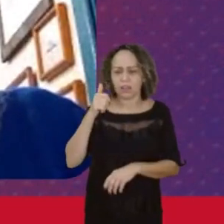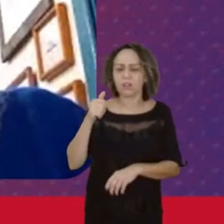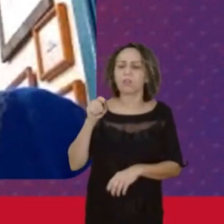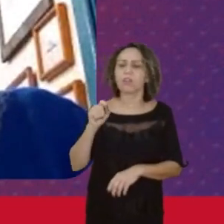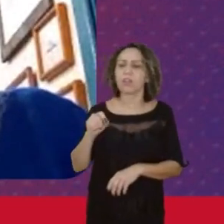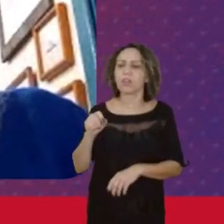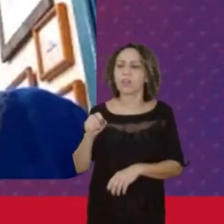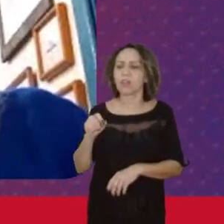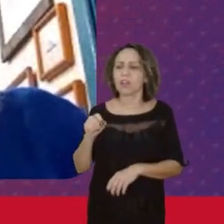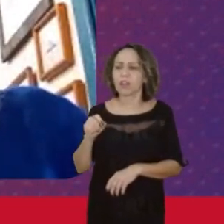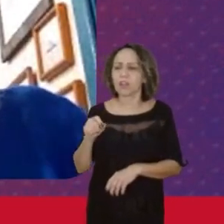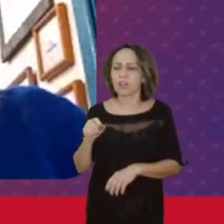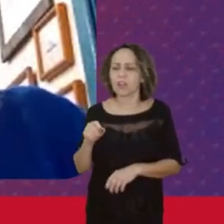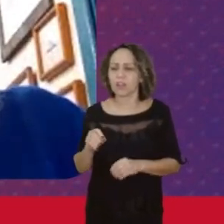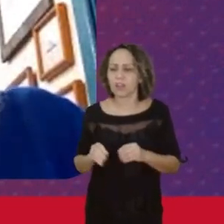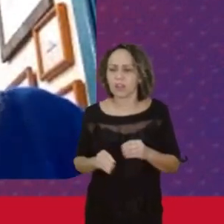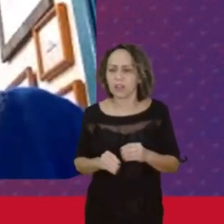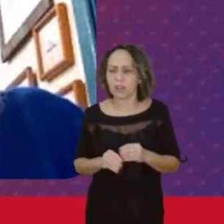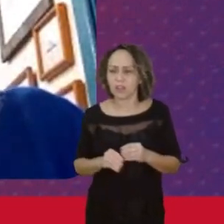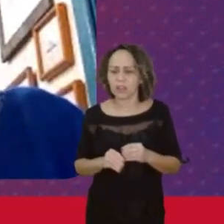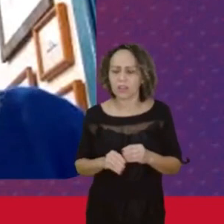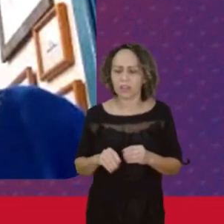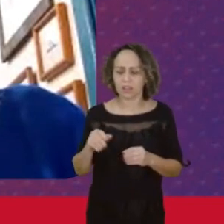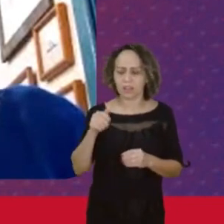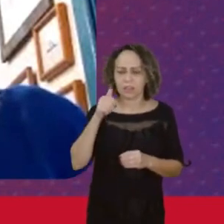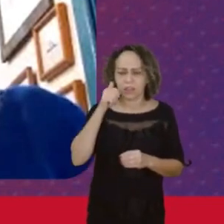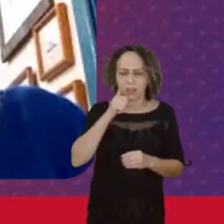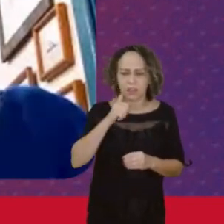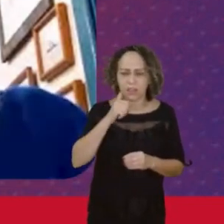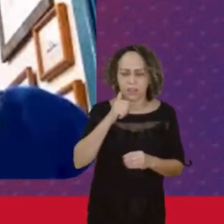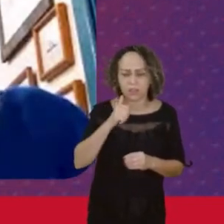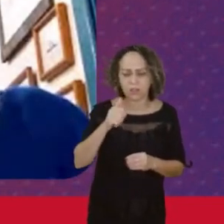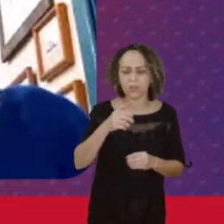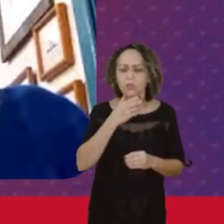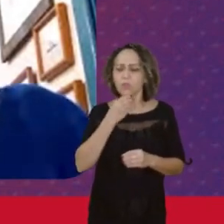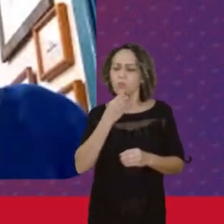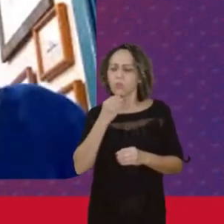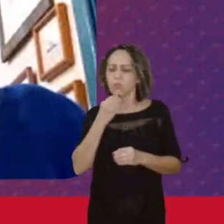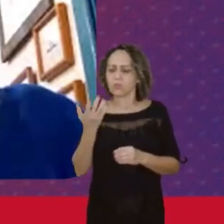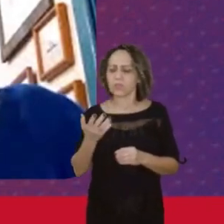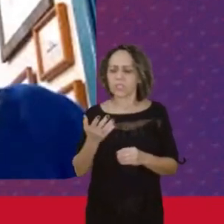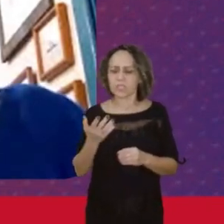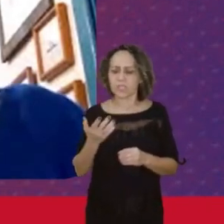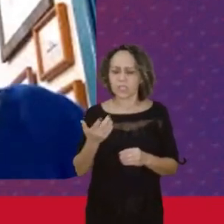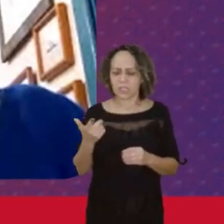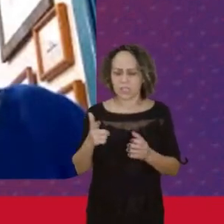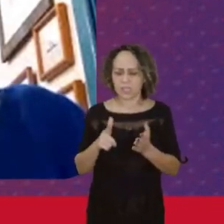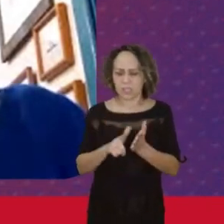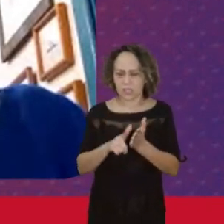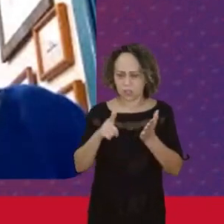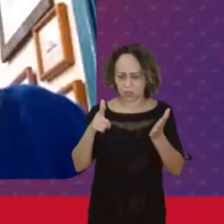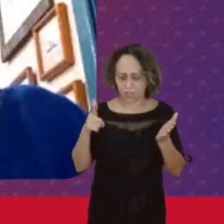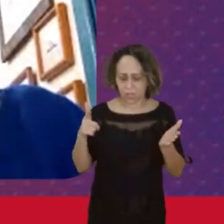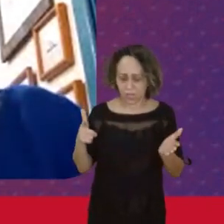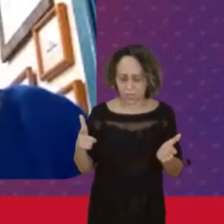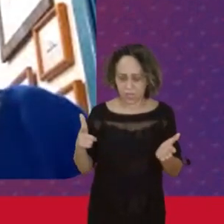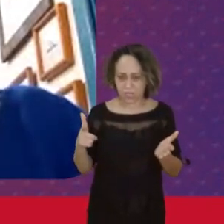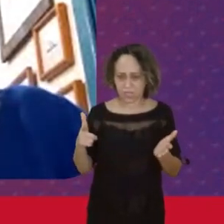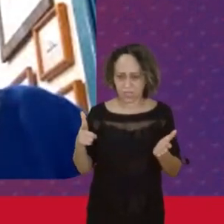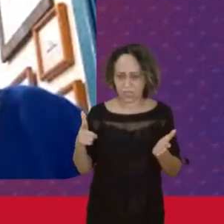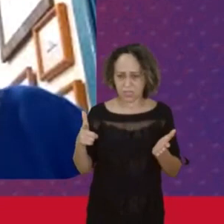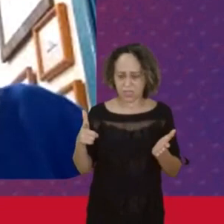o Vladimir Herzog, jornalista da TV Cultura, é levado